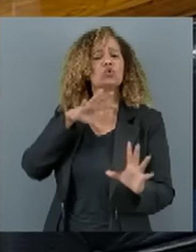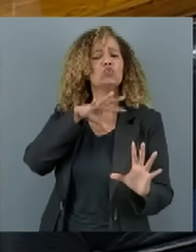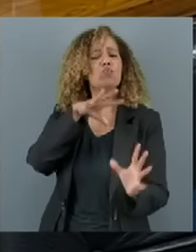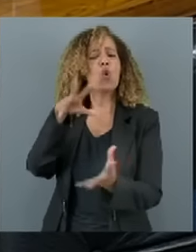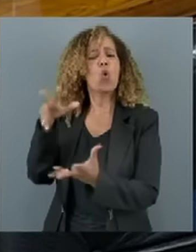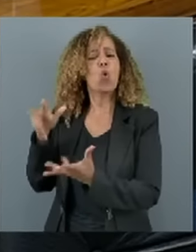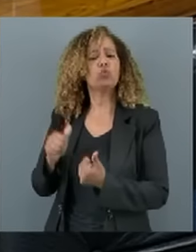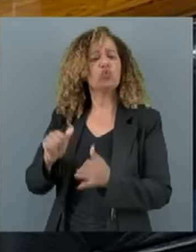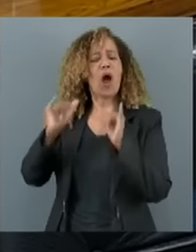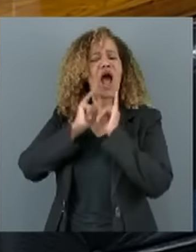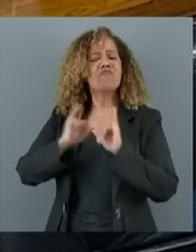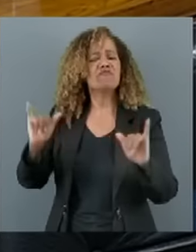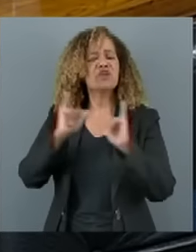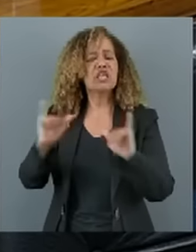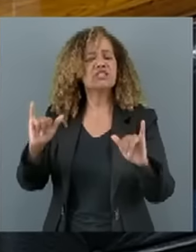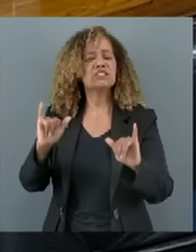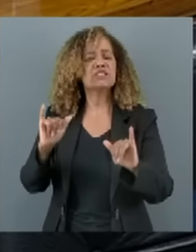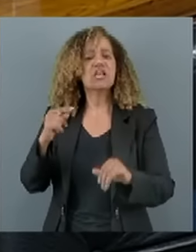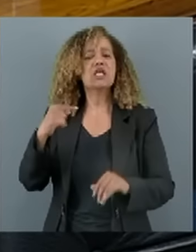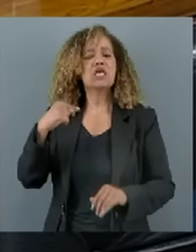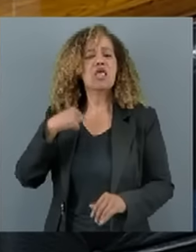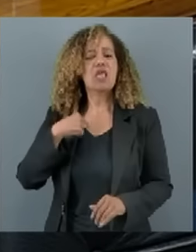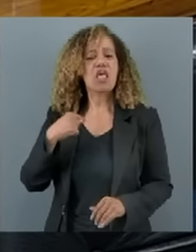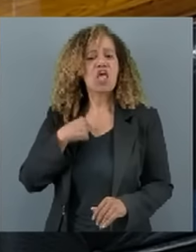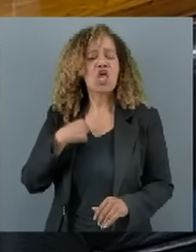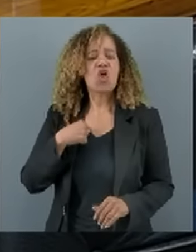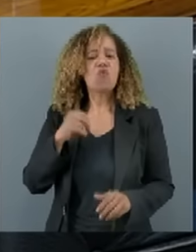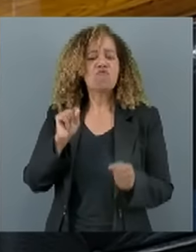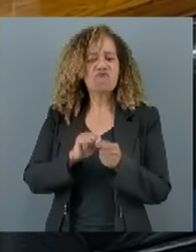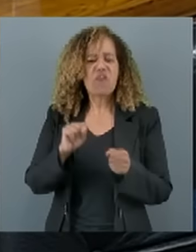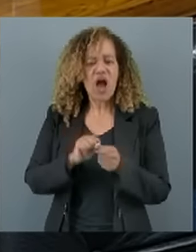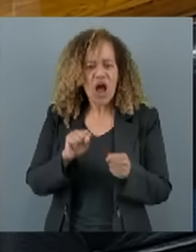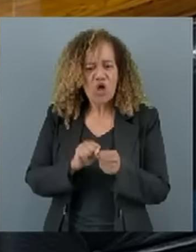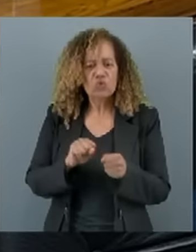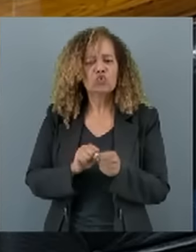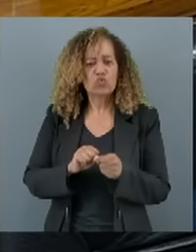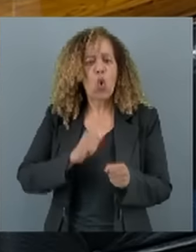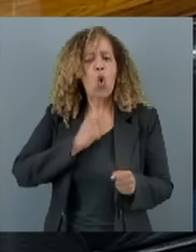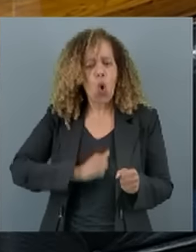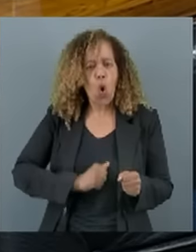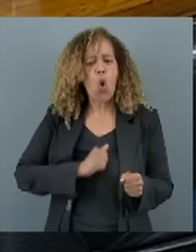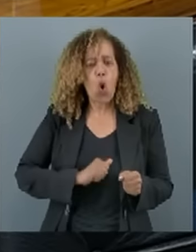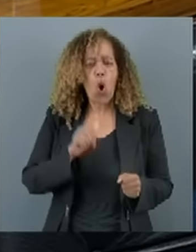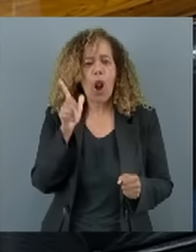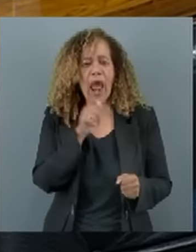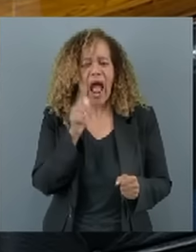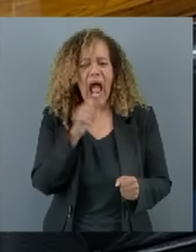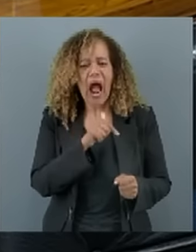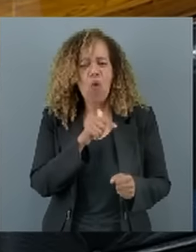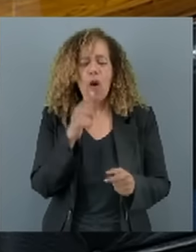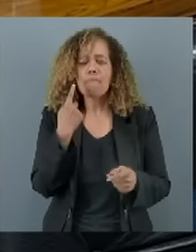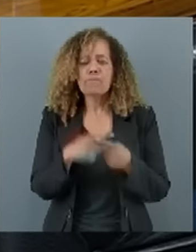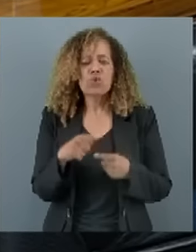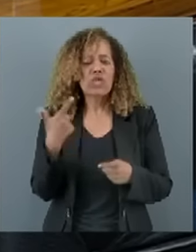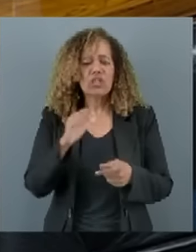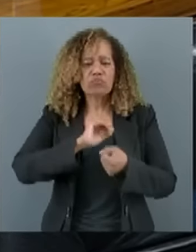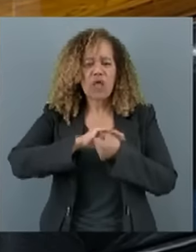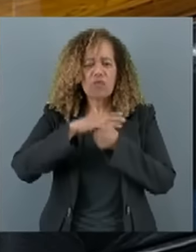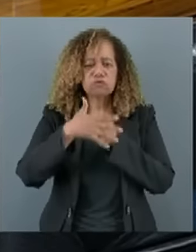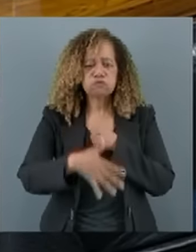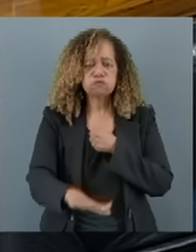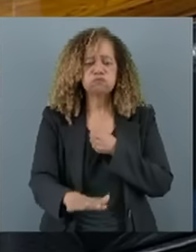mundo que eu faço cocô na água porque eu não tenho saneamento sabe